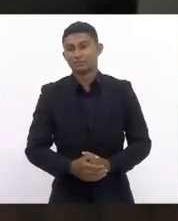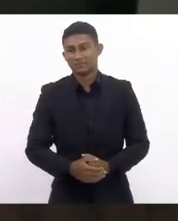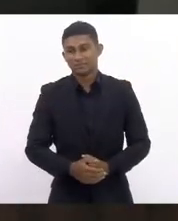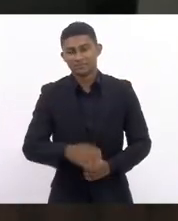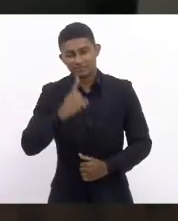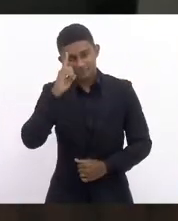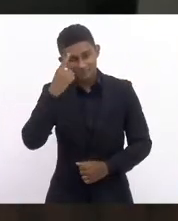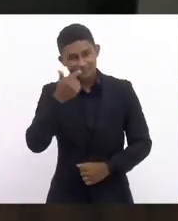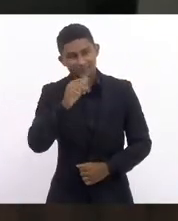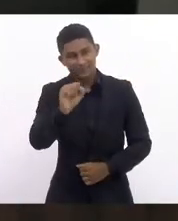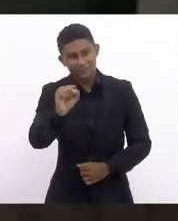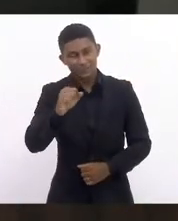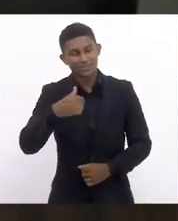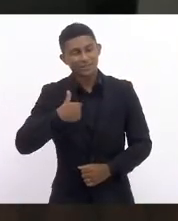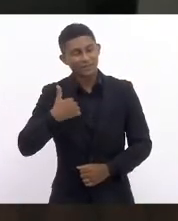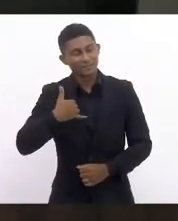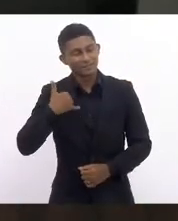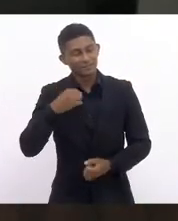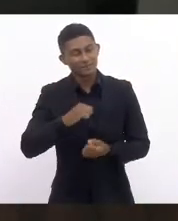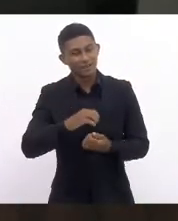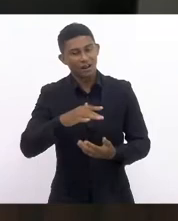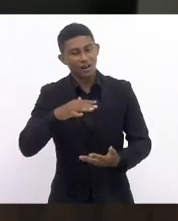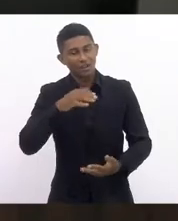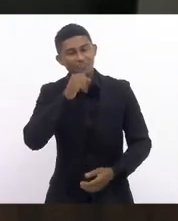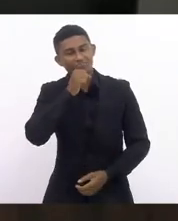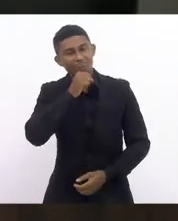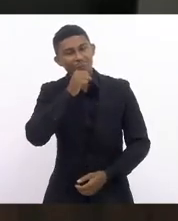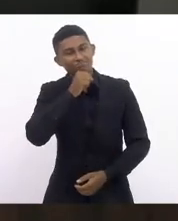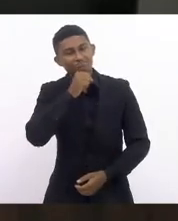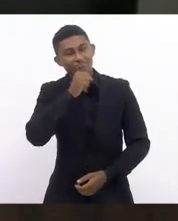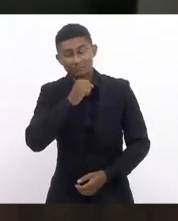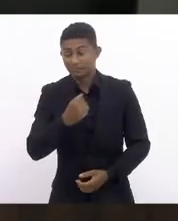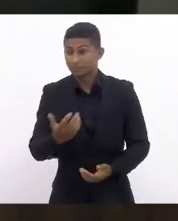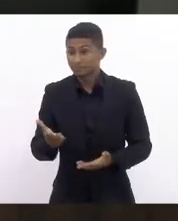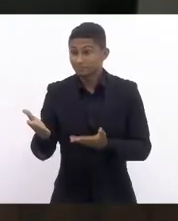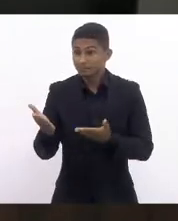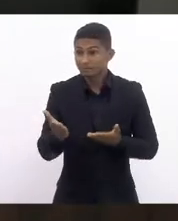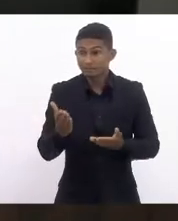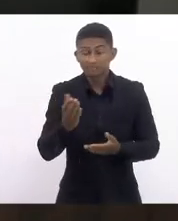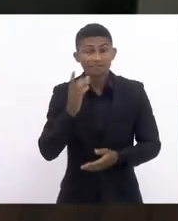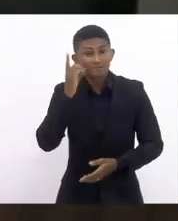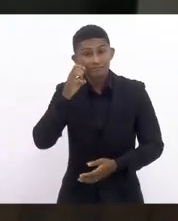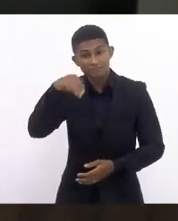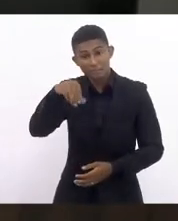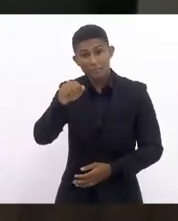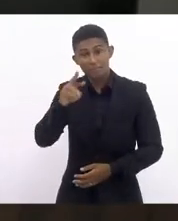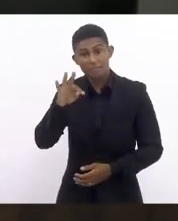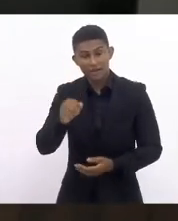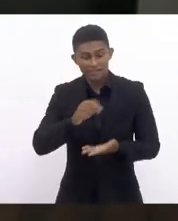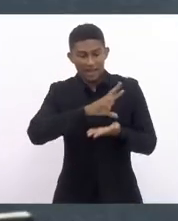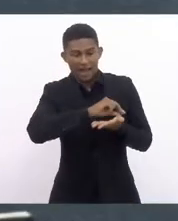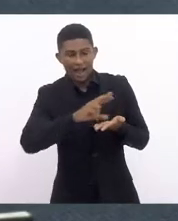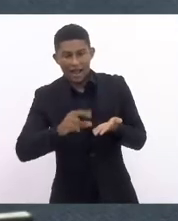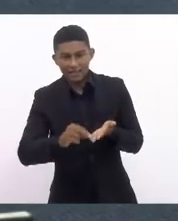28, fica mais velhinho. A presidência convida a deputada Marta Rocha a fazer a leitura da ata da sessão anterior.